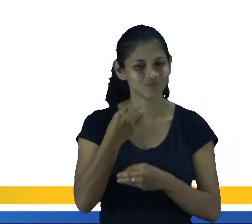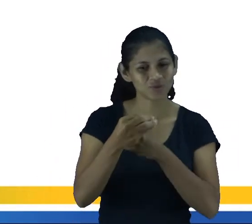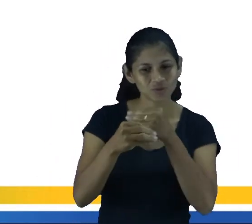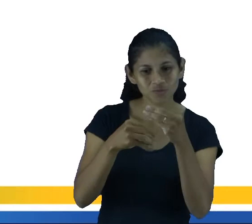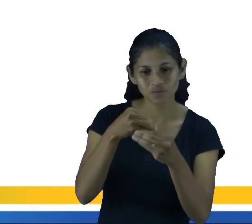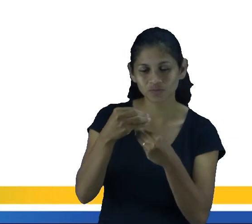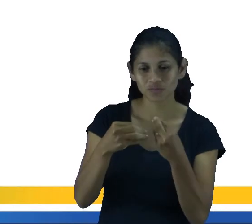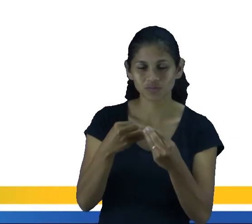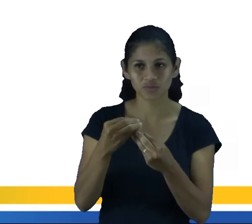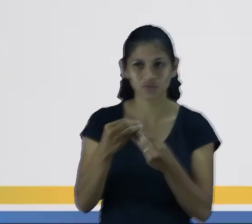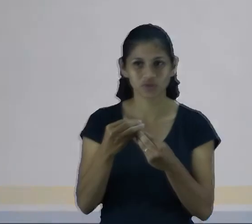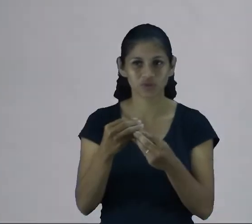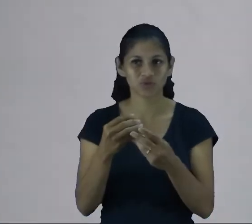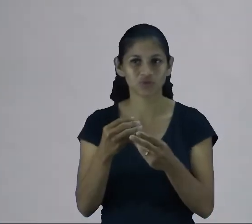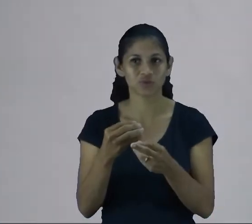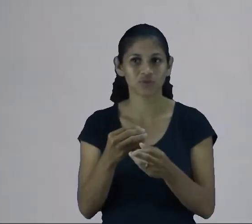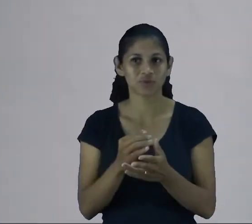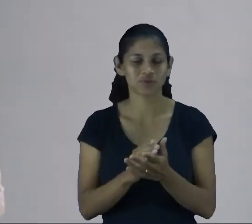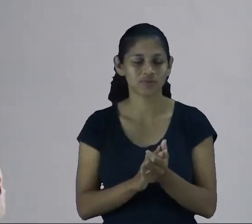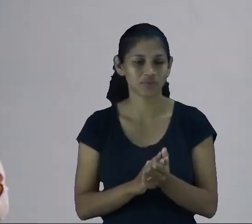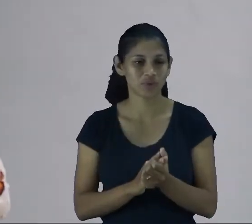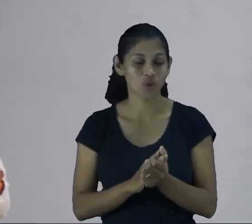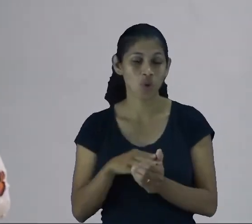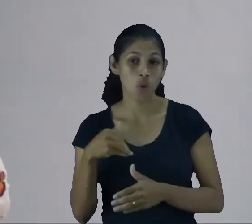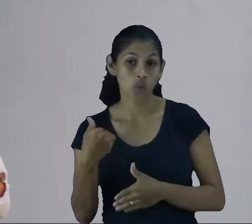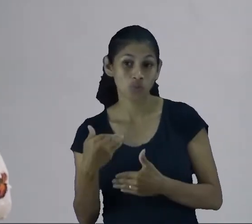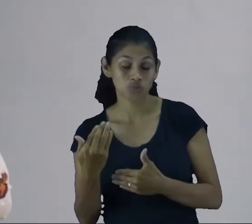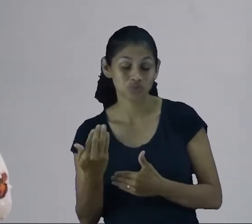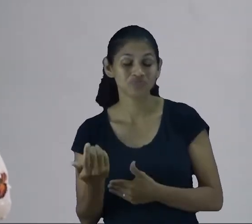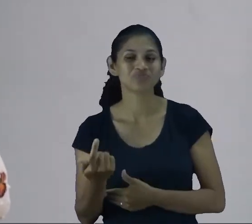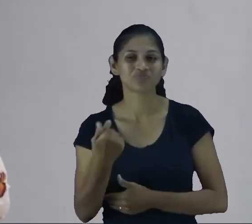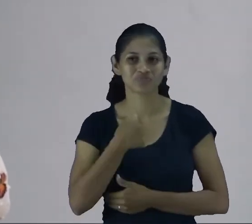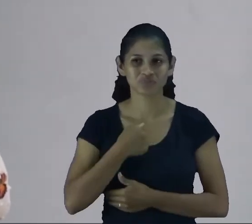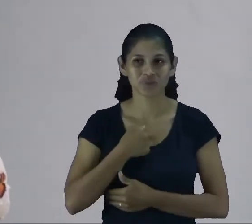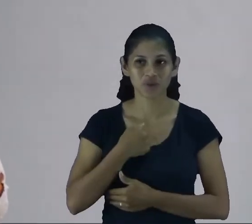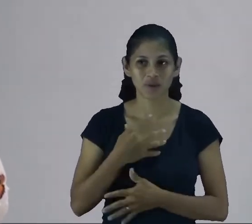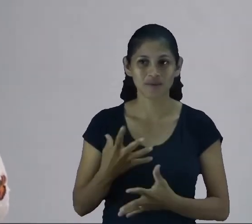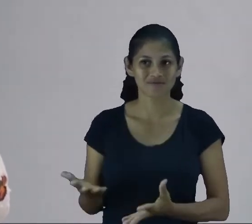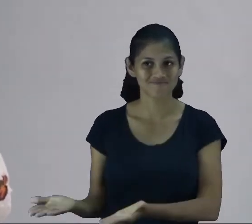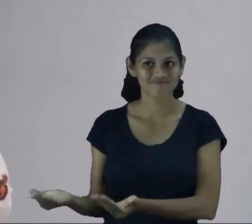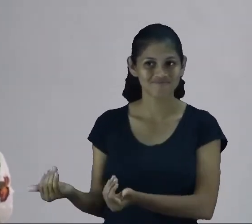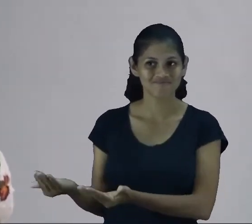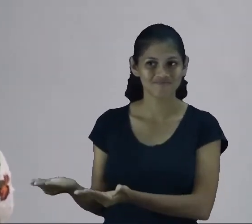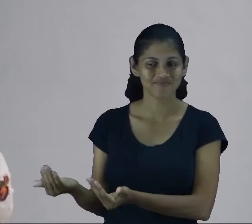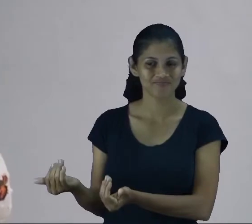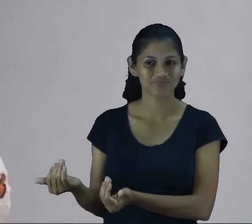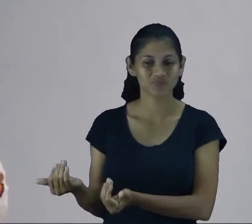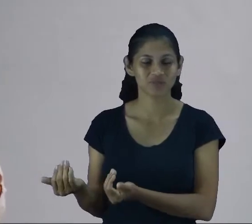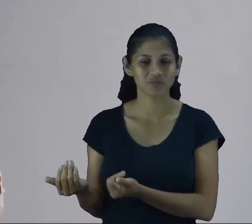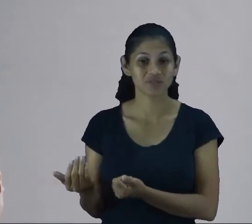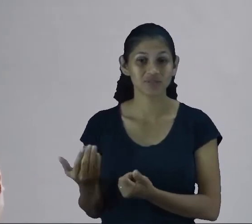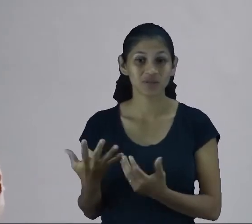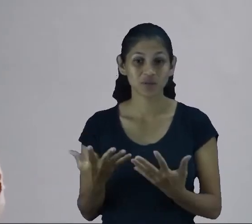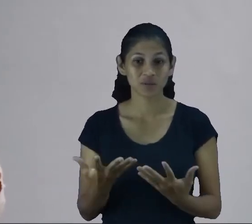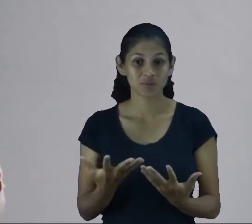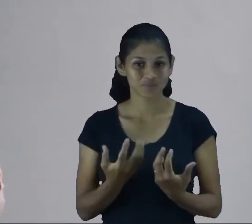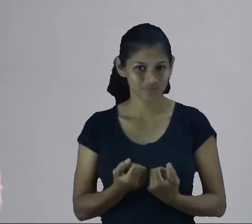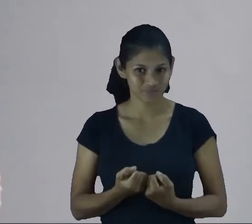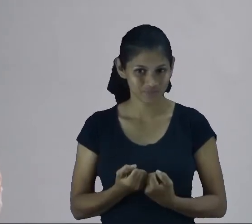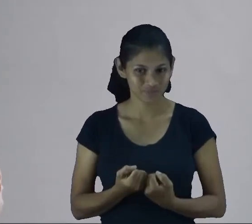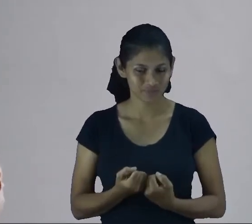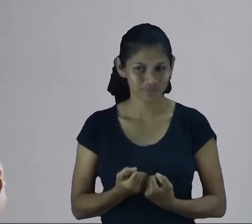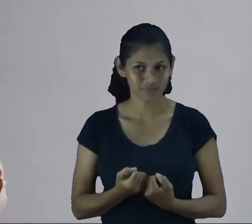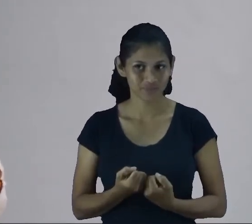Então, quando eu era adolescente, eu ganhei um kit de química, né? Então, desde novinha, né, eu já apresentava